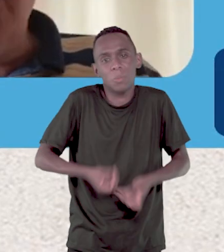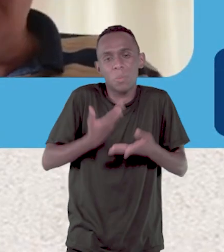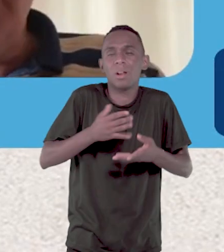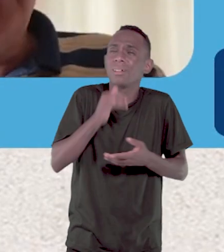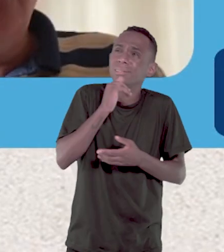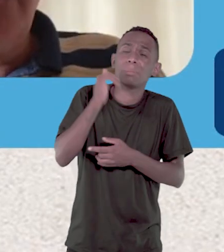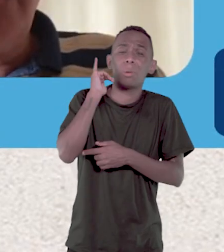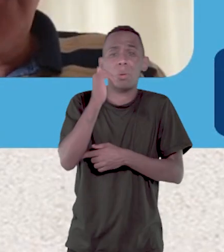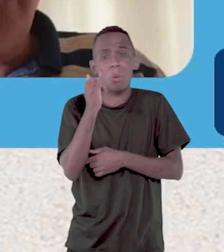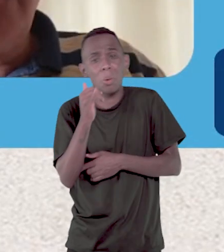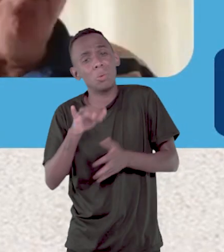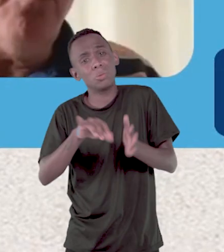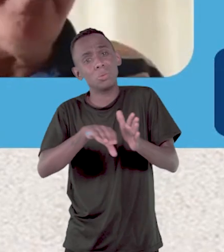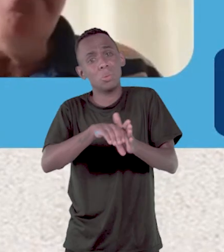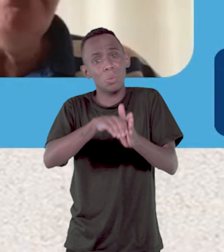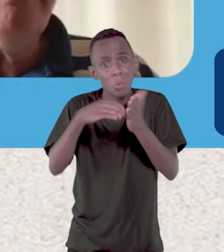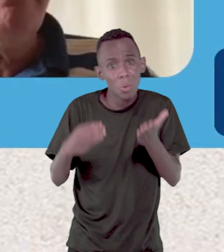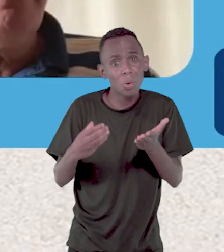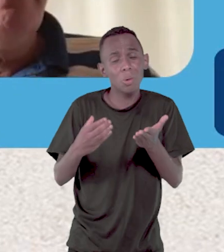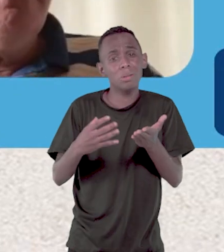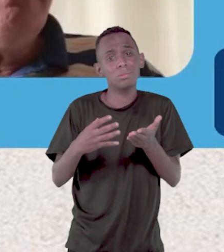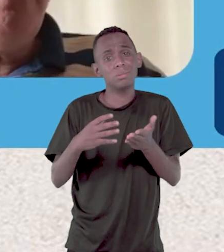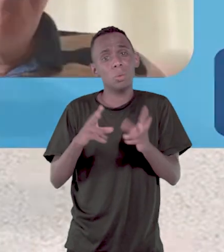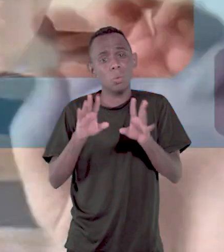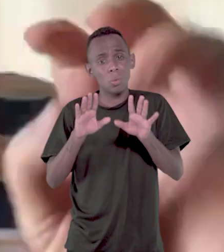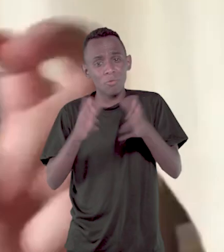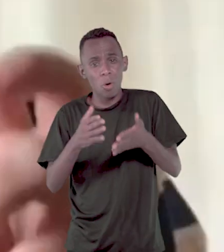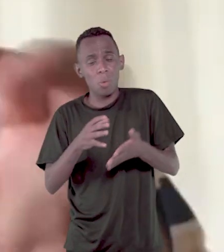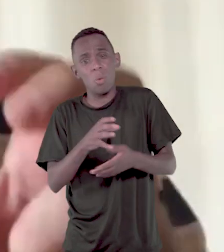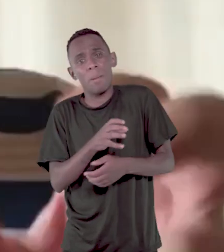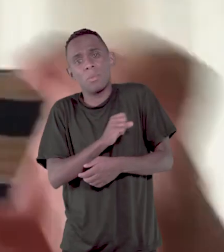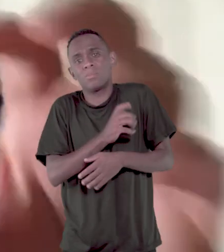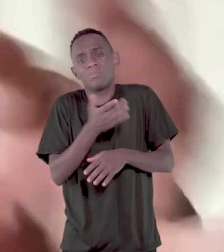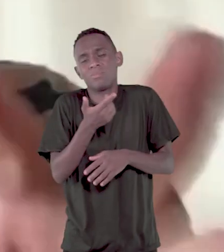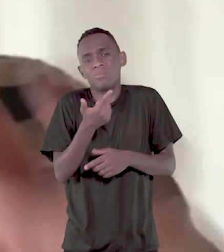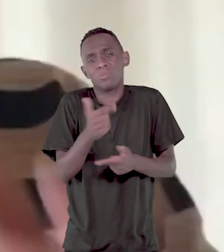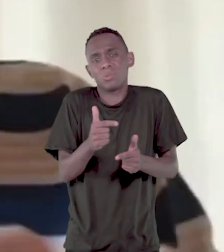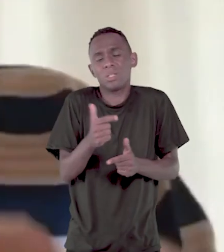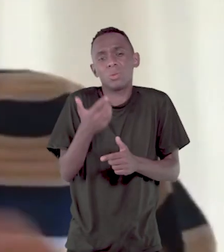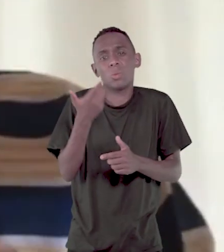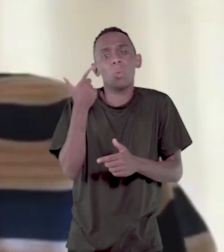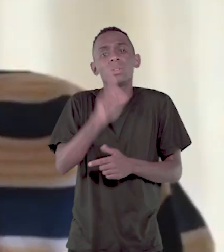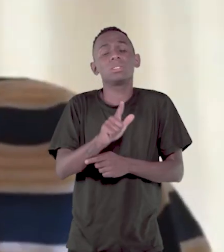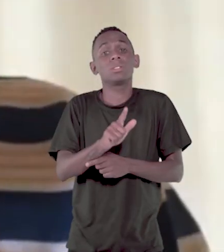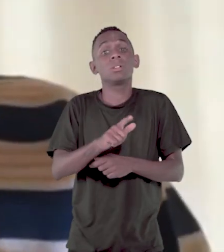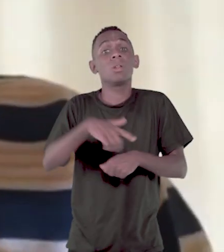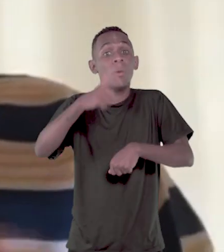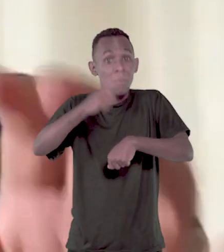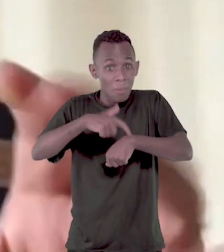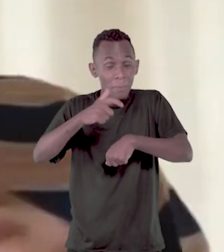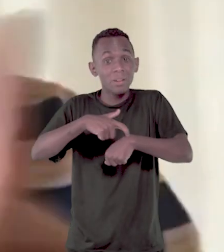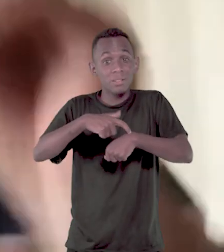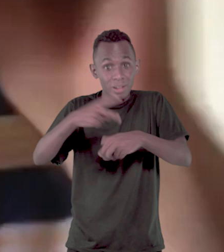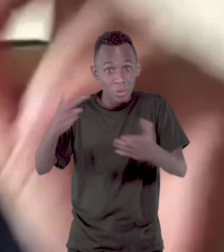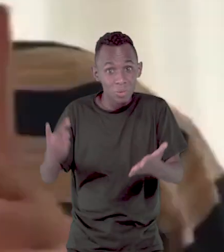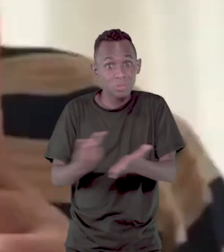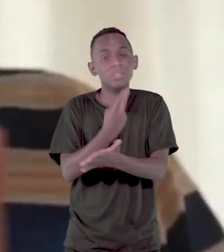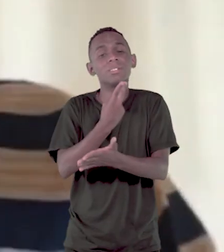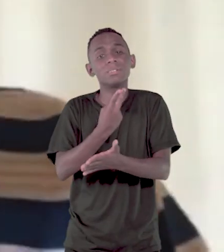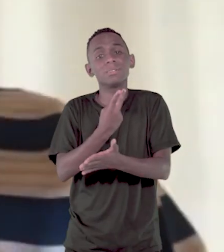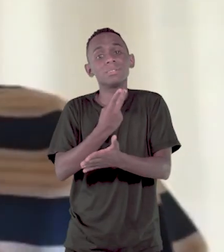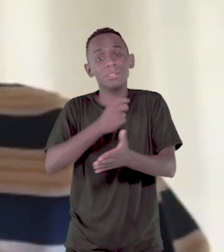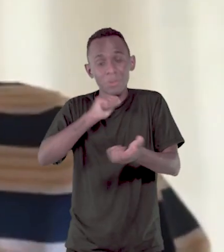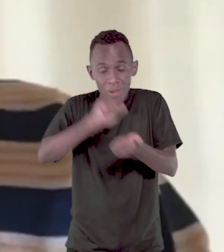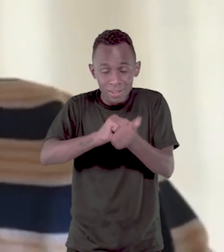num conto, seja numa crônica ou num romance. Então, quando isso acontece, aí eu cometo